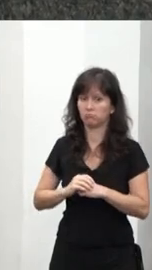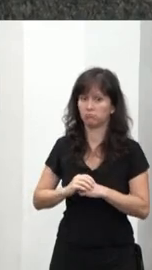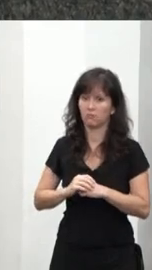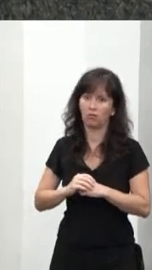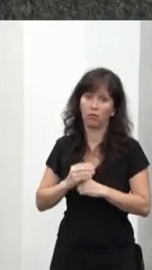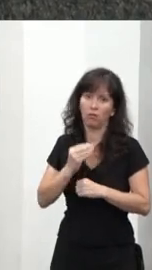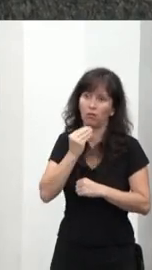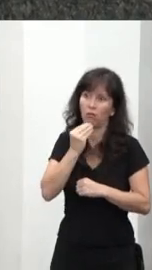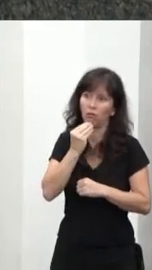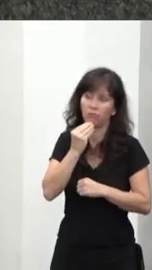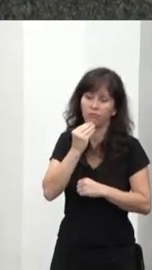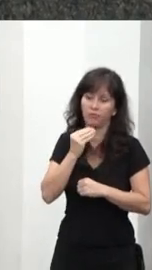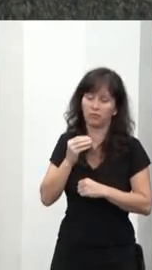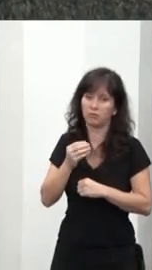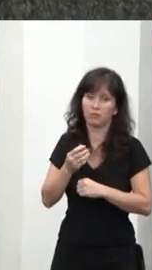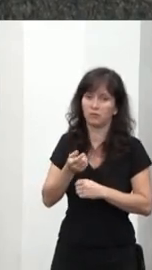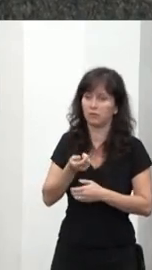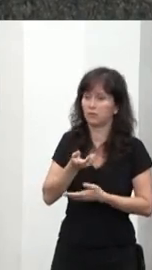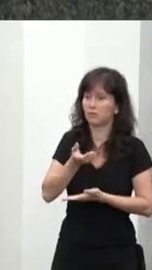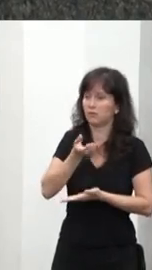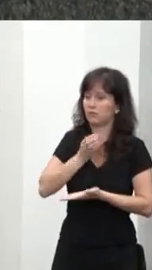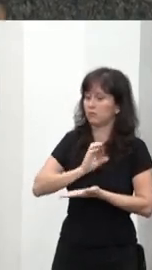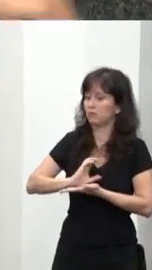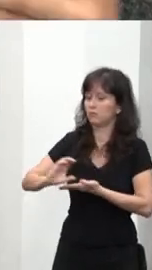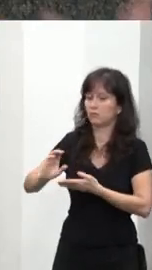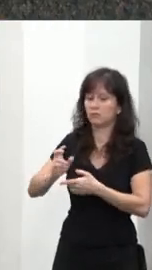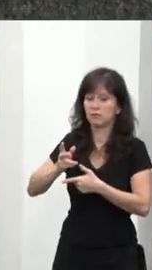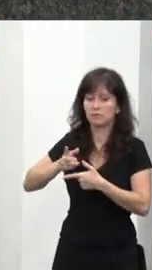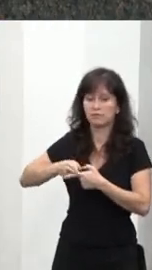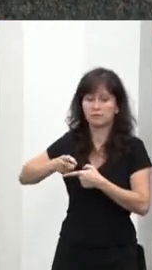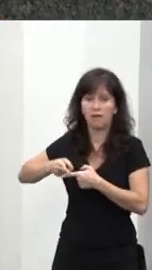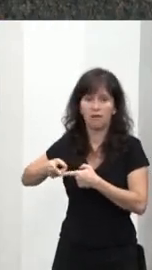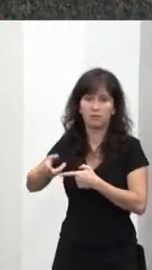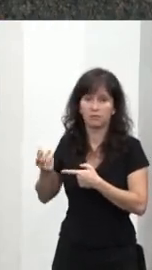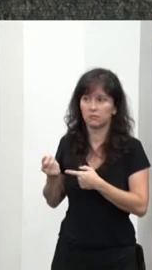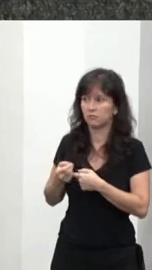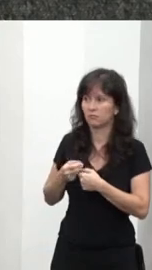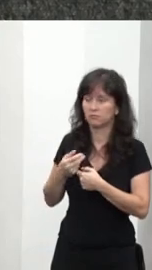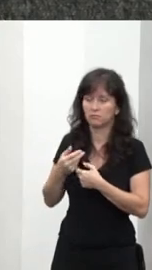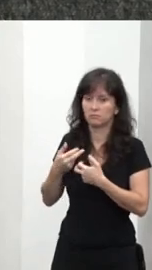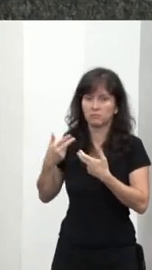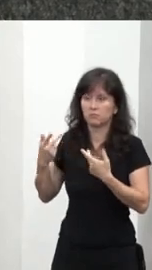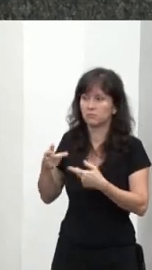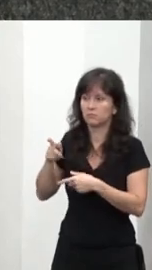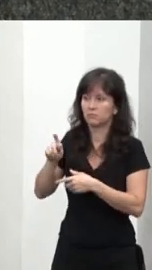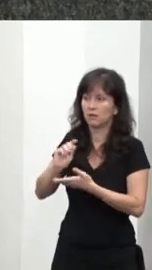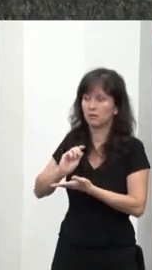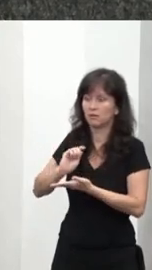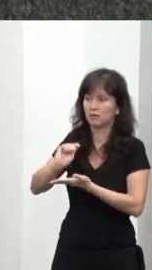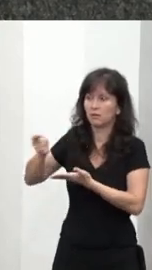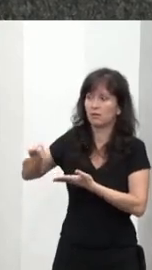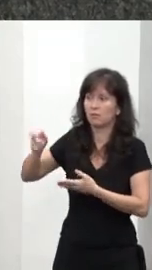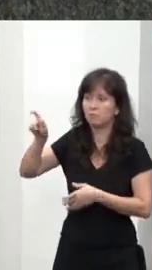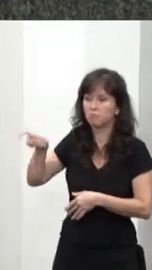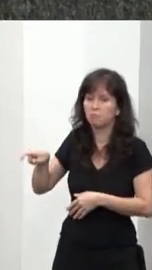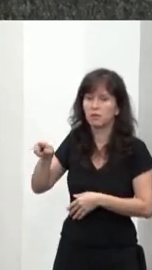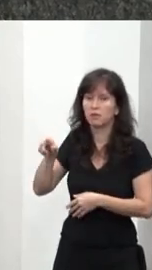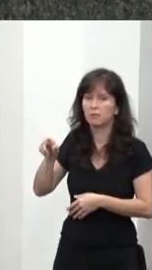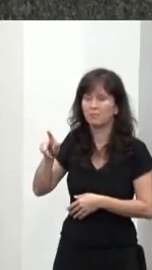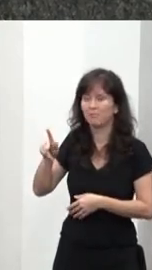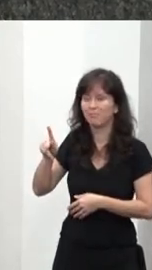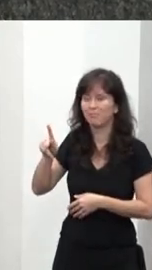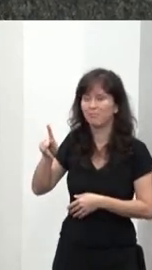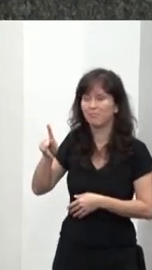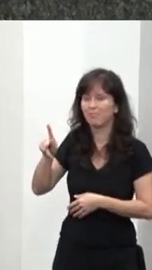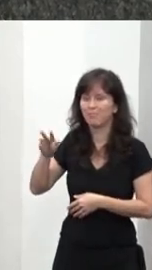dar um longa metragem um valor de uma série um websérie para uma pessoa física não tem compatibilidade tal então